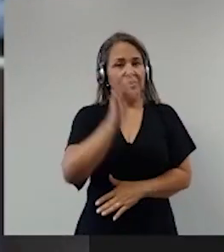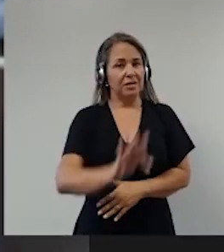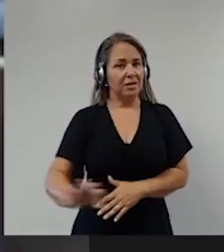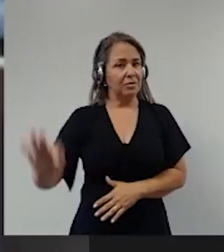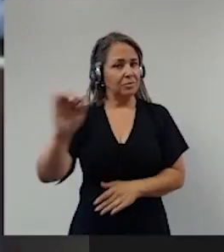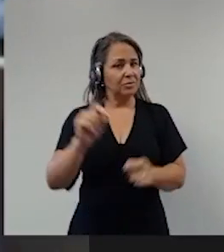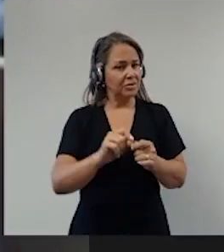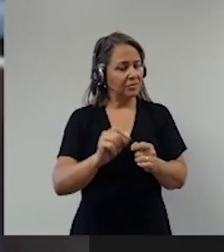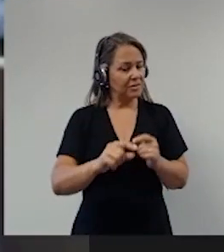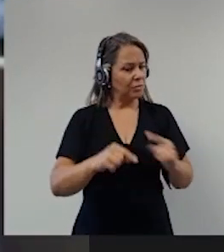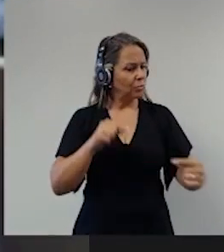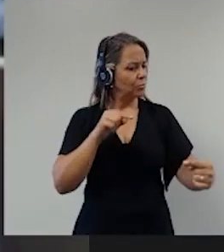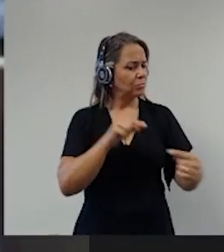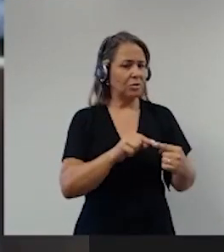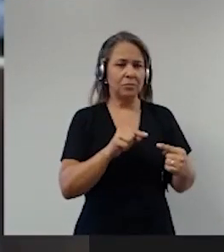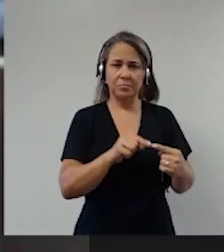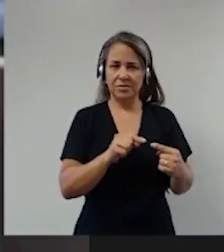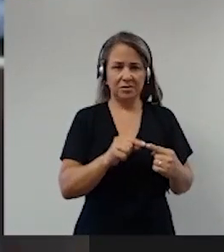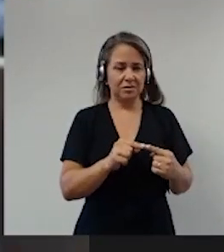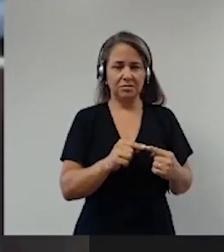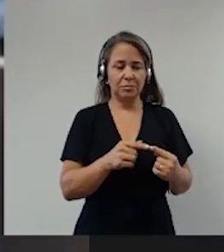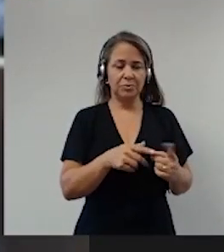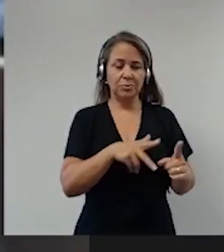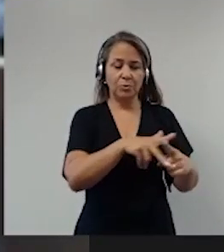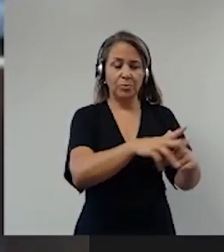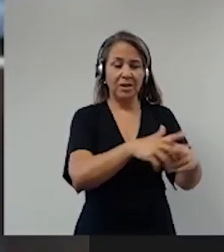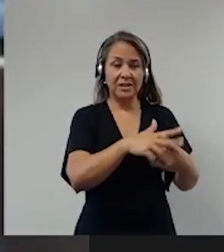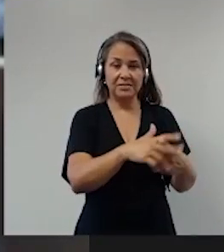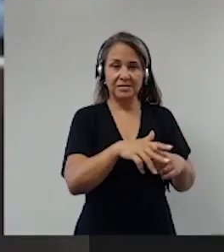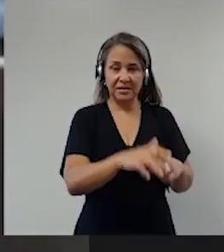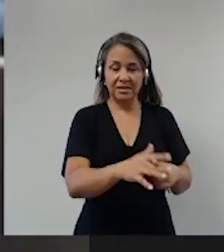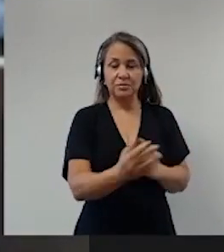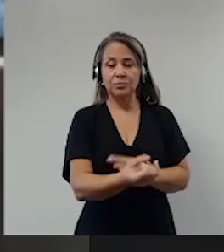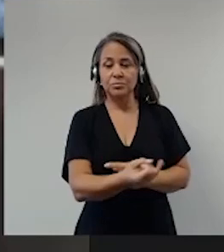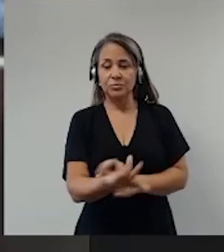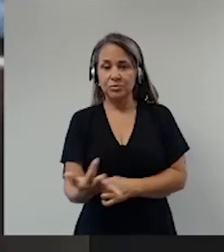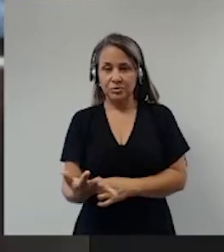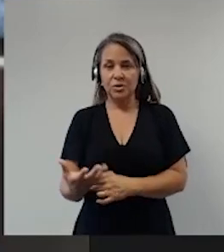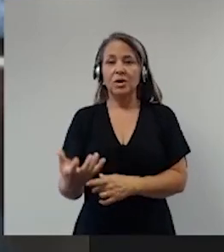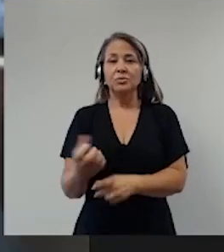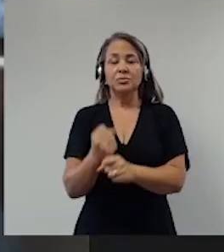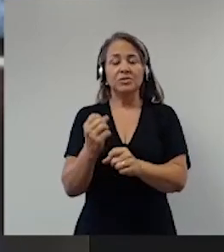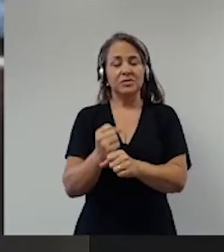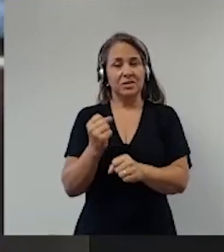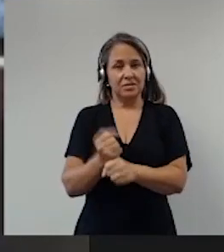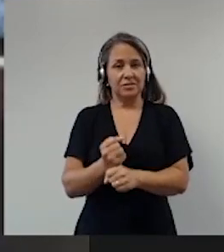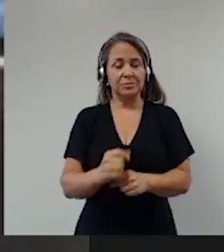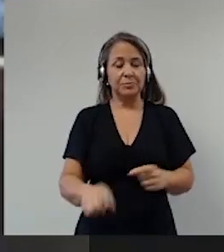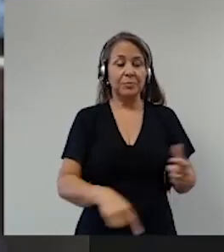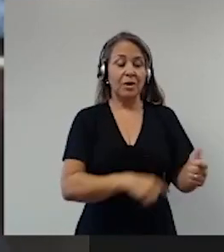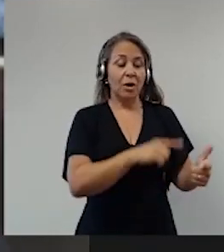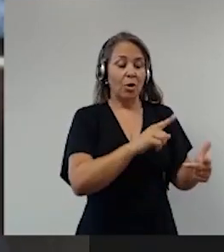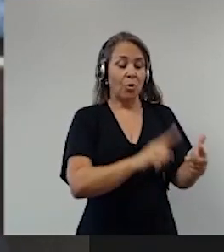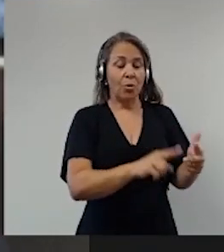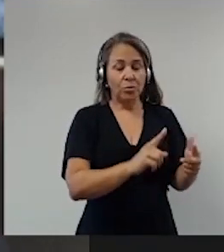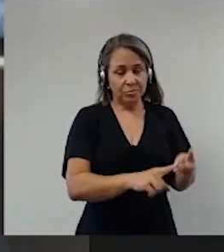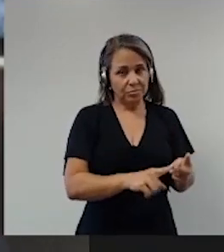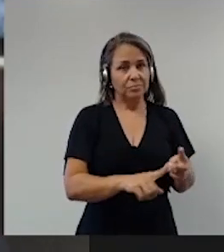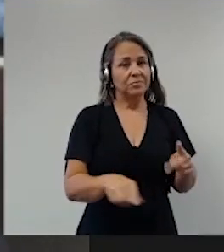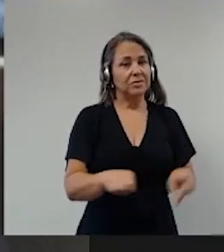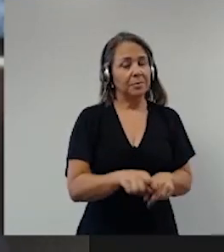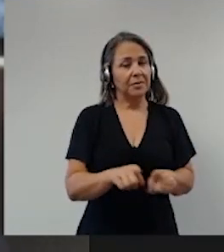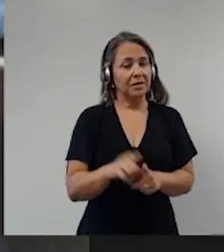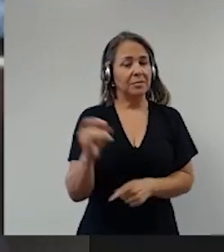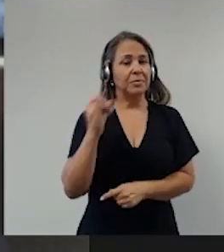da maneira mais adequada em relação à alimentação desses dados. E o outro fato de relevante importância